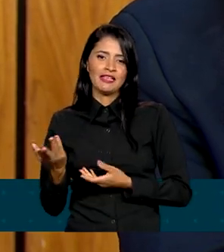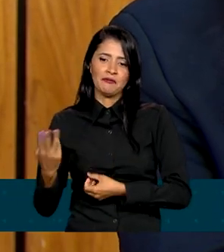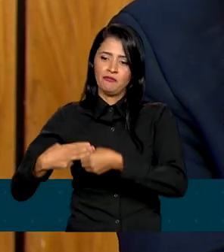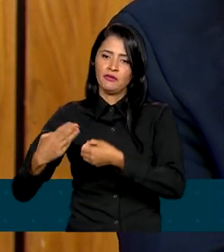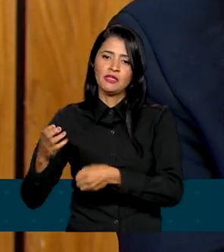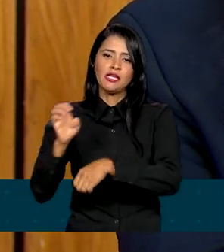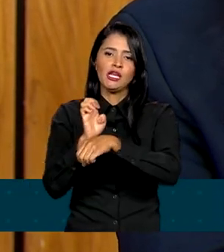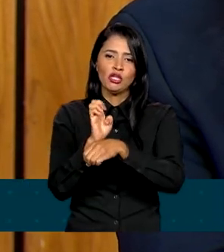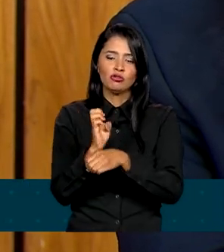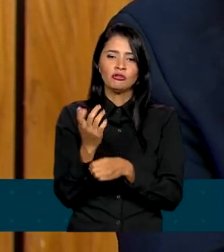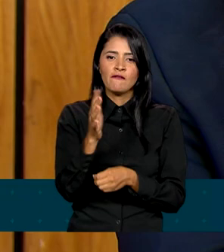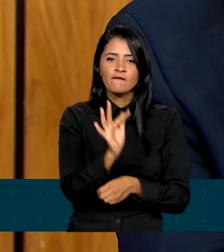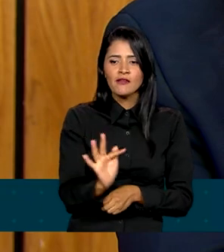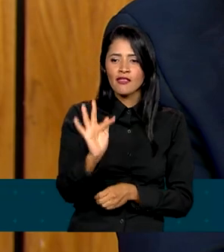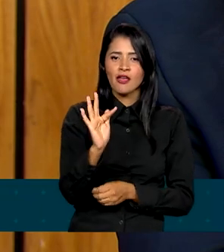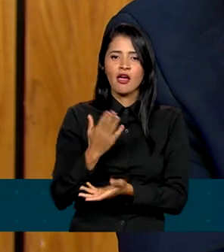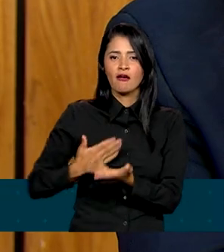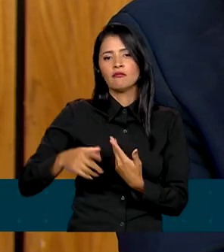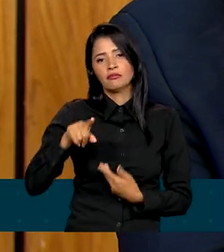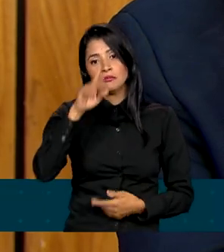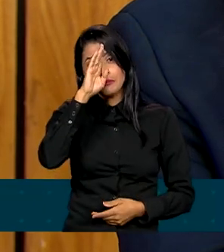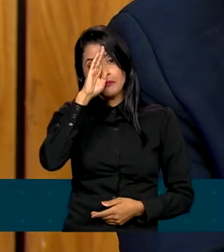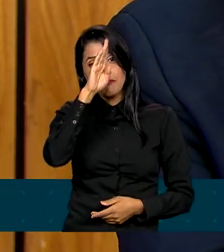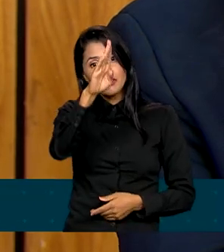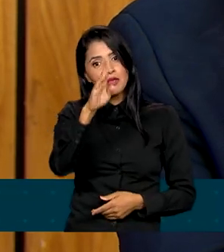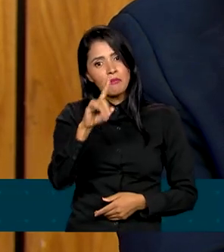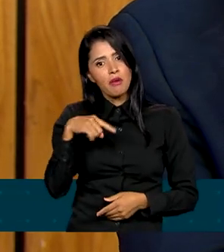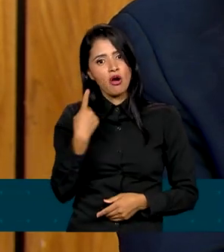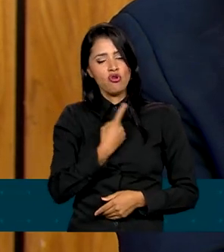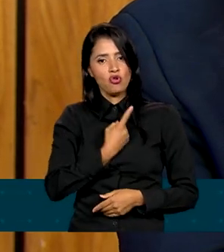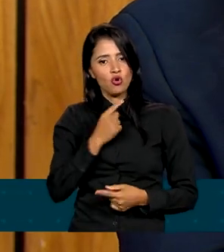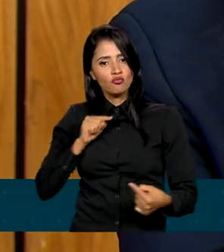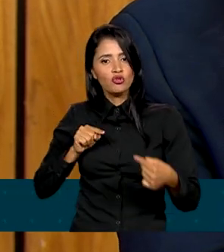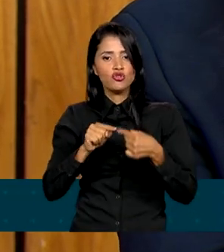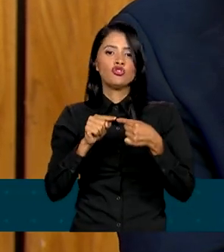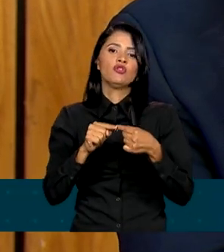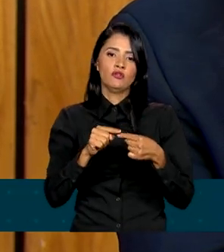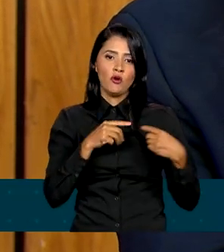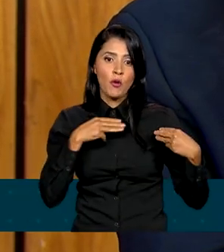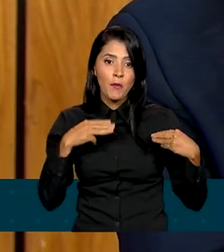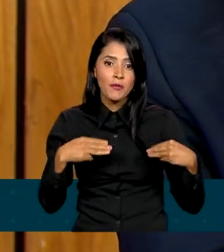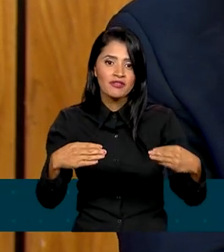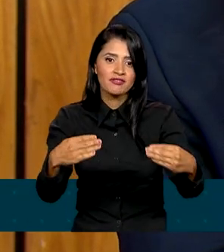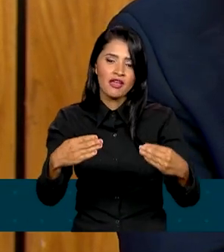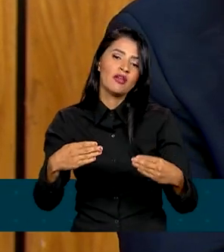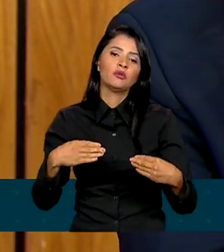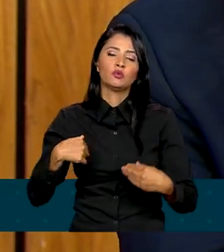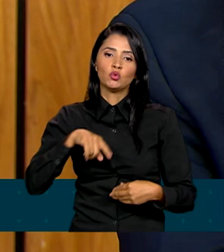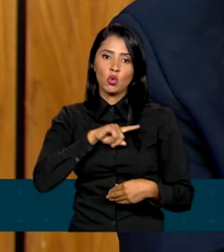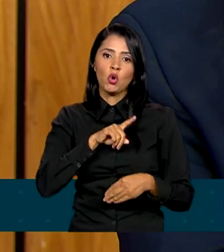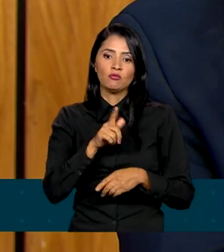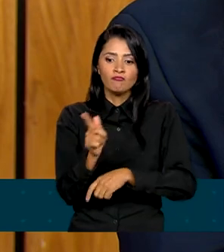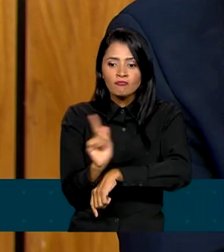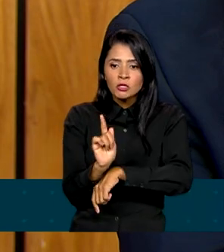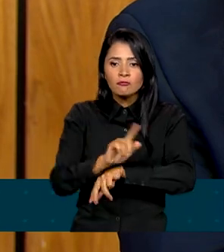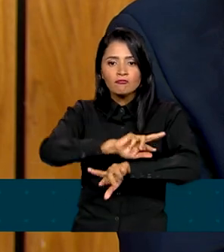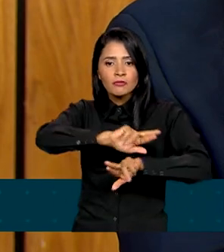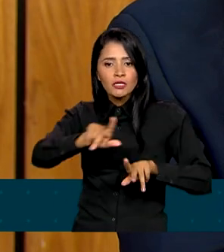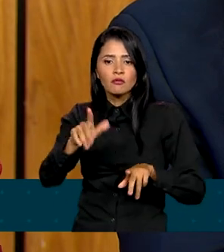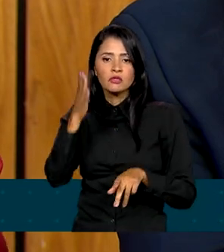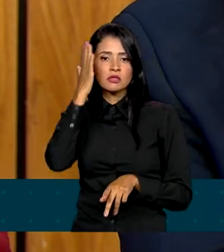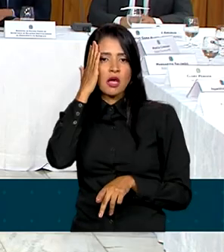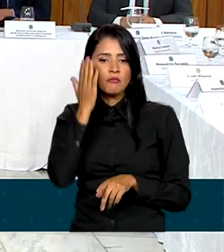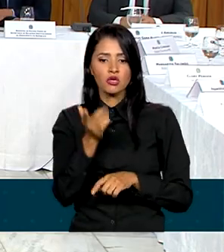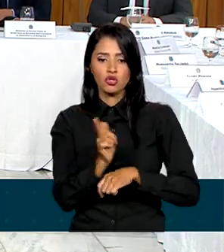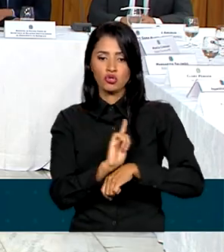é talvez uma das principais missões do nosso ministério, que é o Ministério da Gestão. A gente sabe que a gestão pública